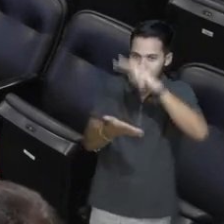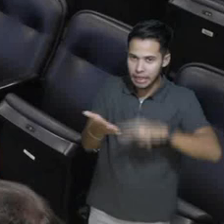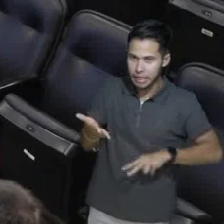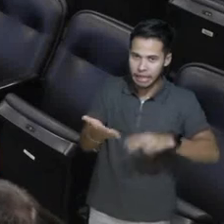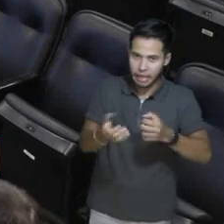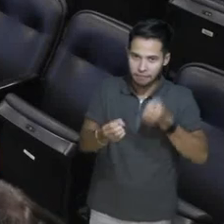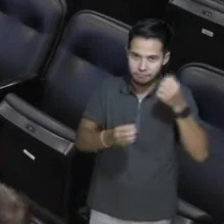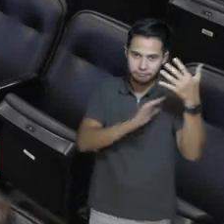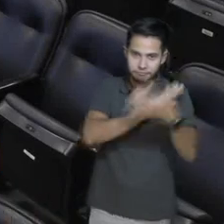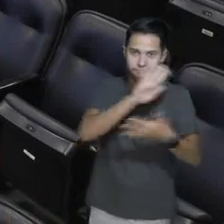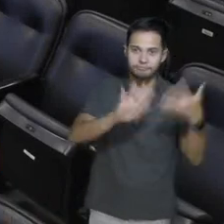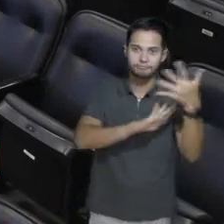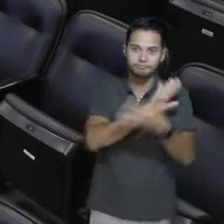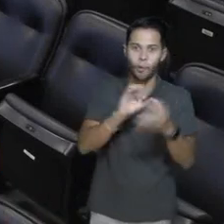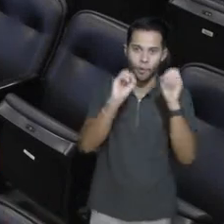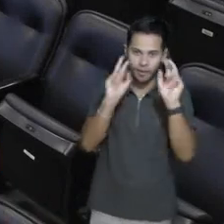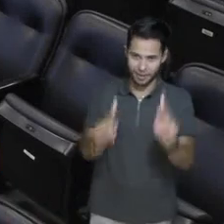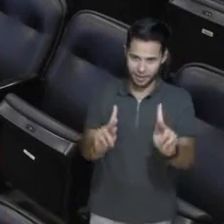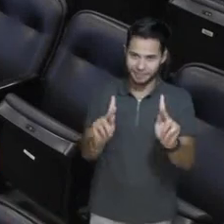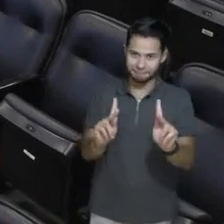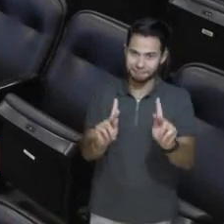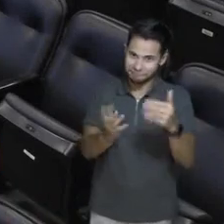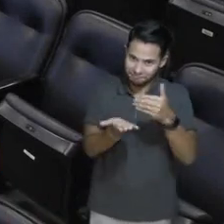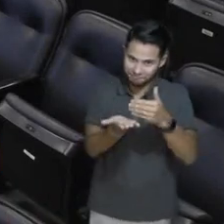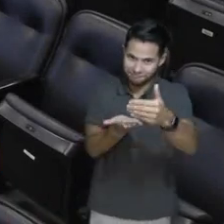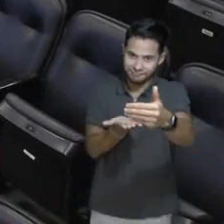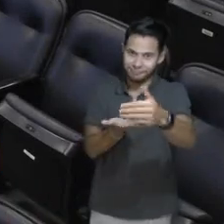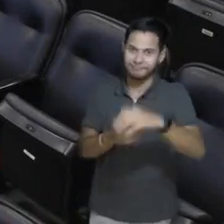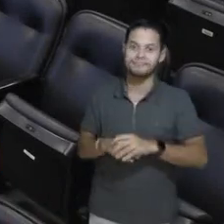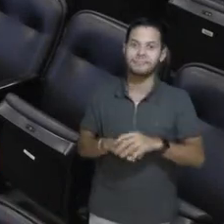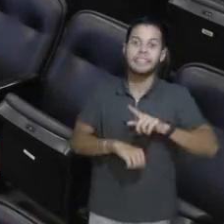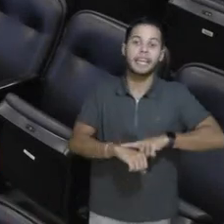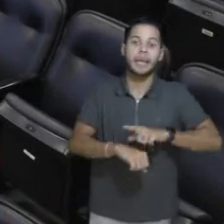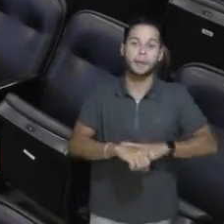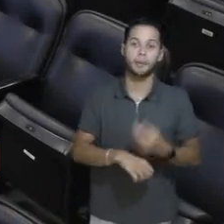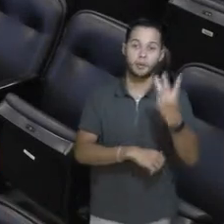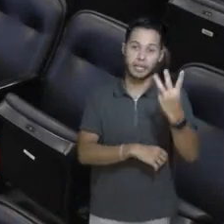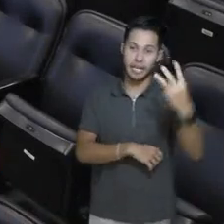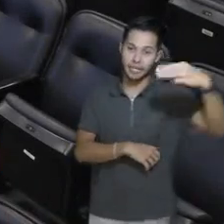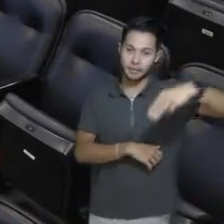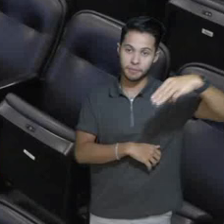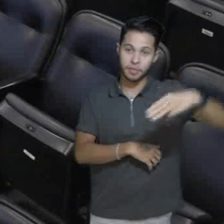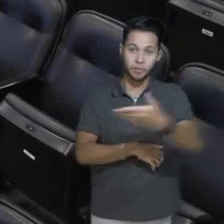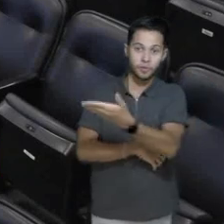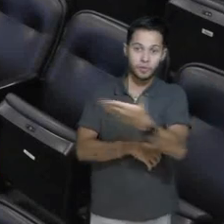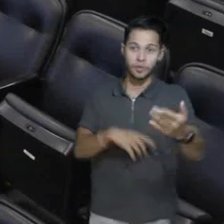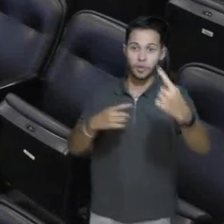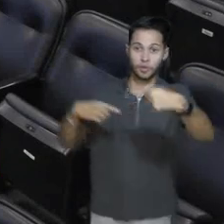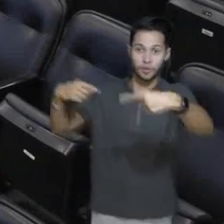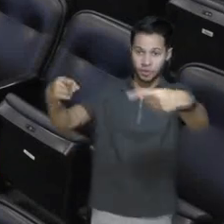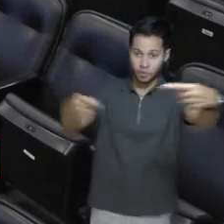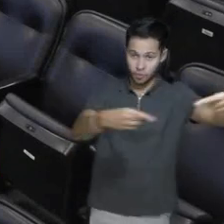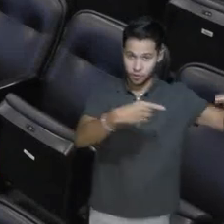a sentarem nesse primeiro momento vamos lá Três minutinhos então para vocês discutirem